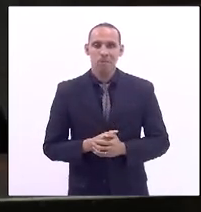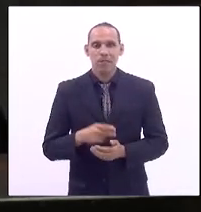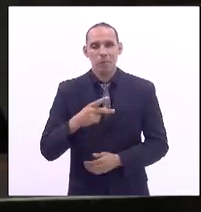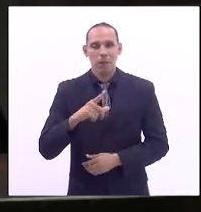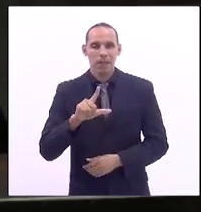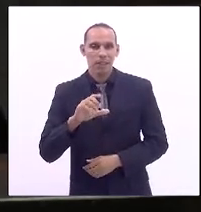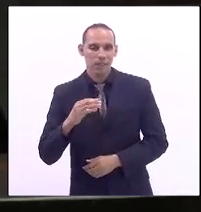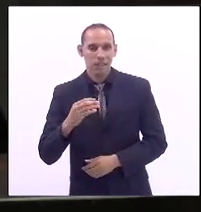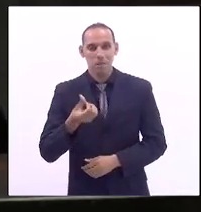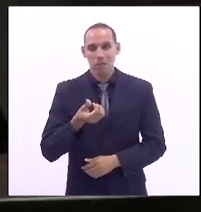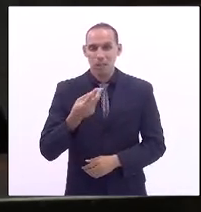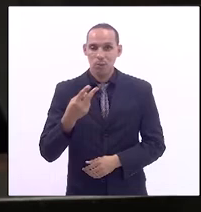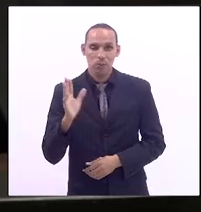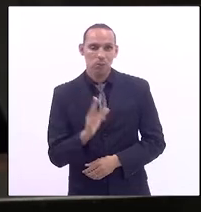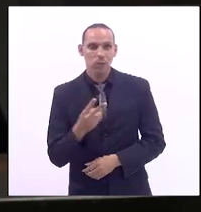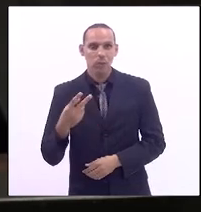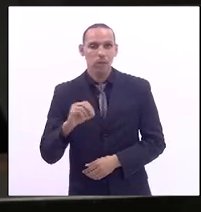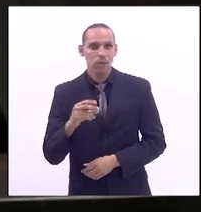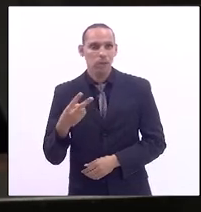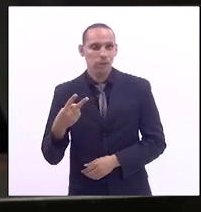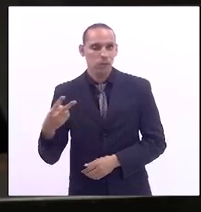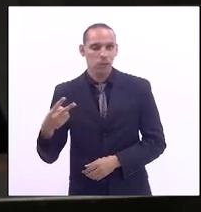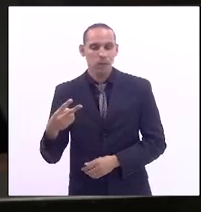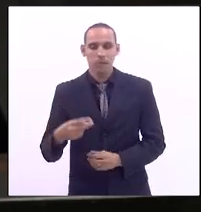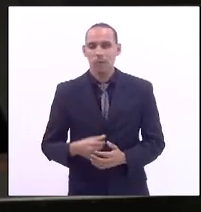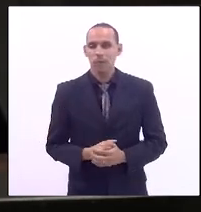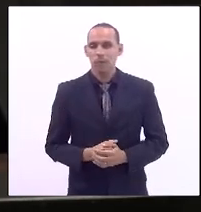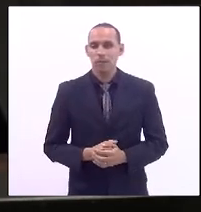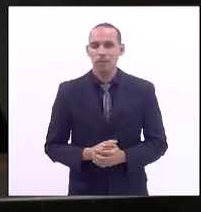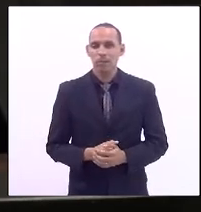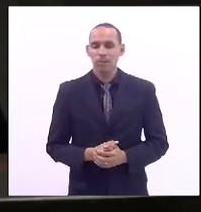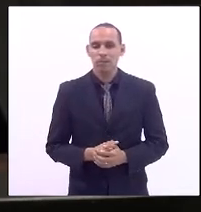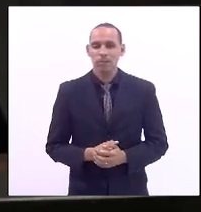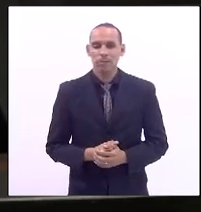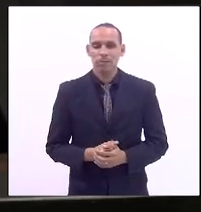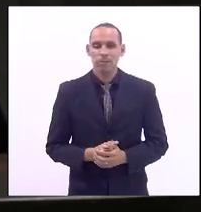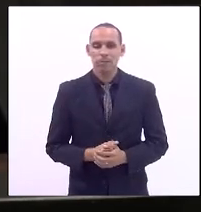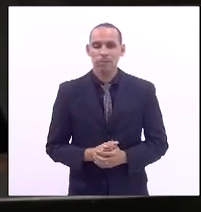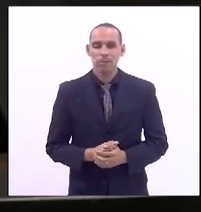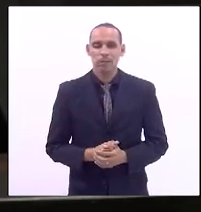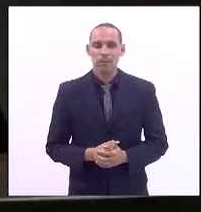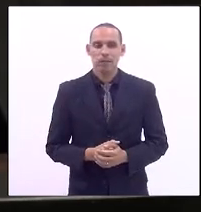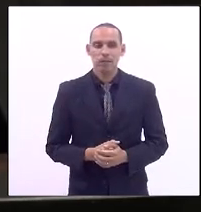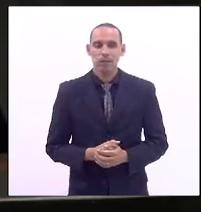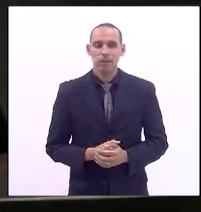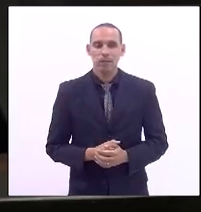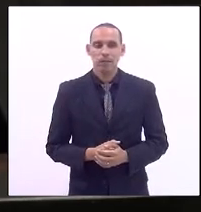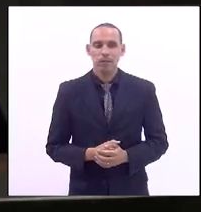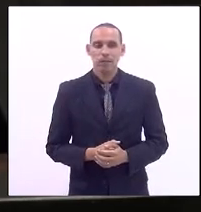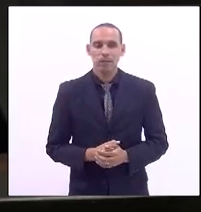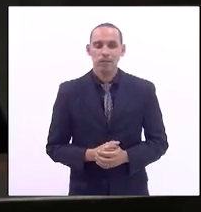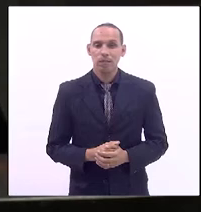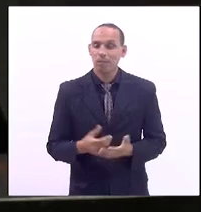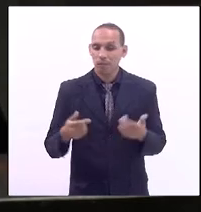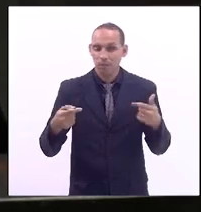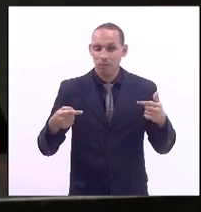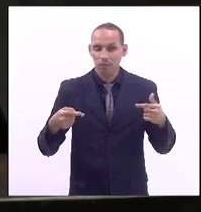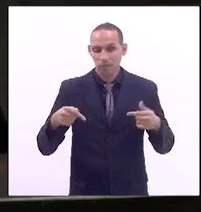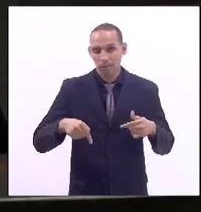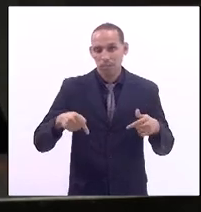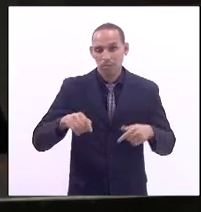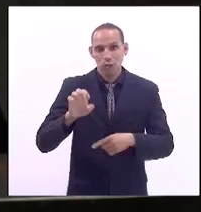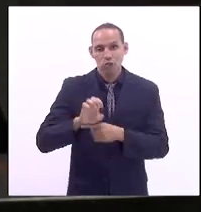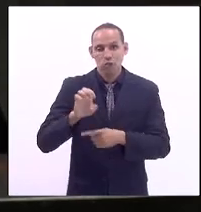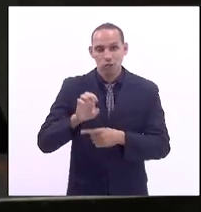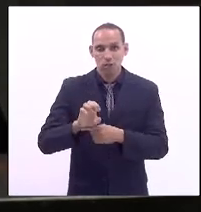em 62 de 2022 pelo qual e o governo do estado pretende